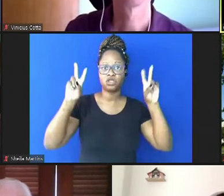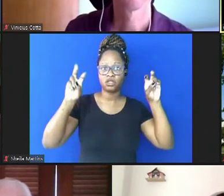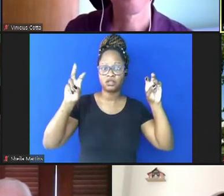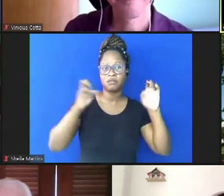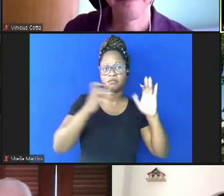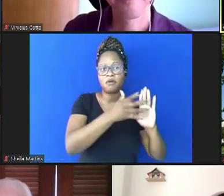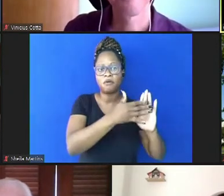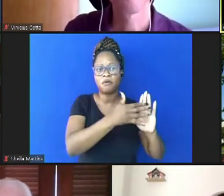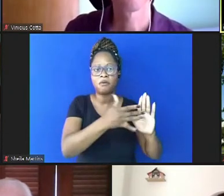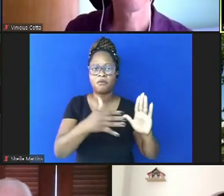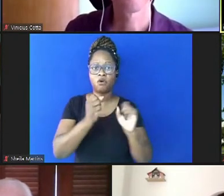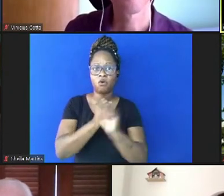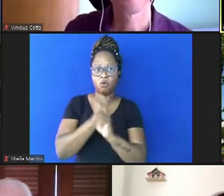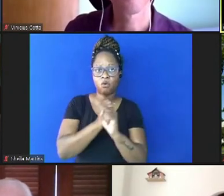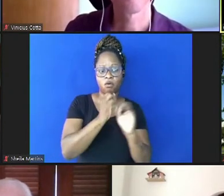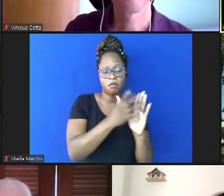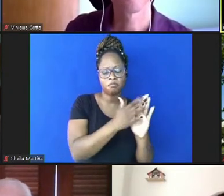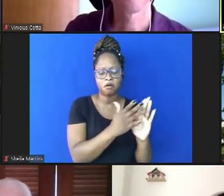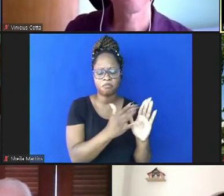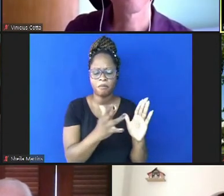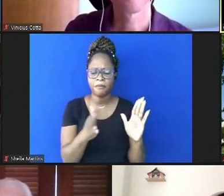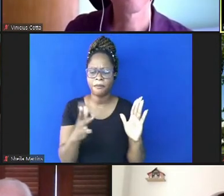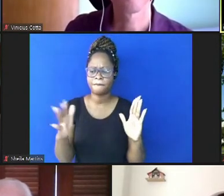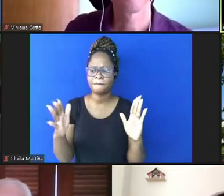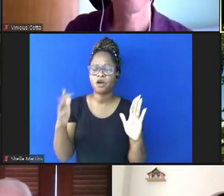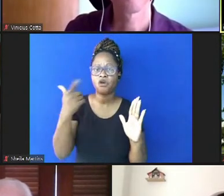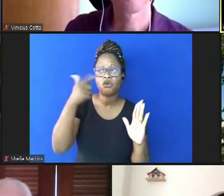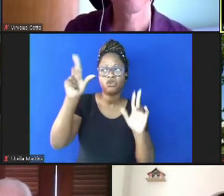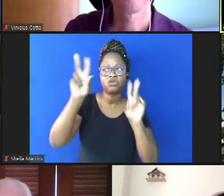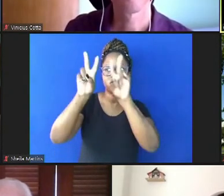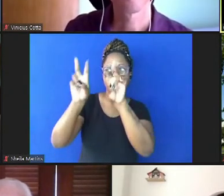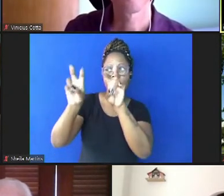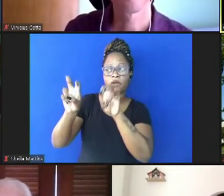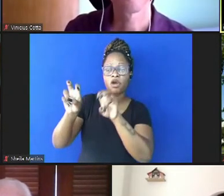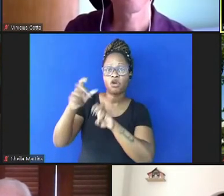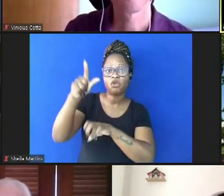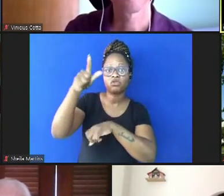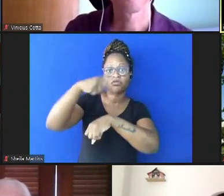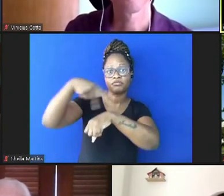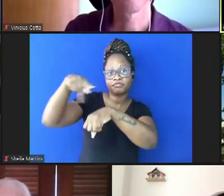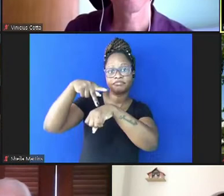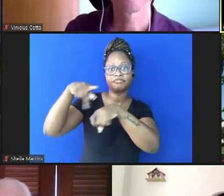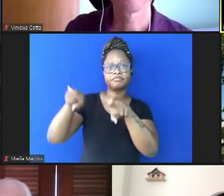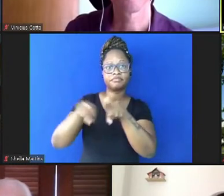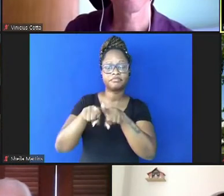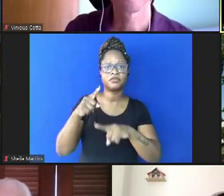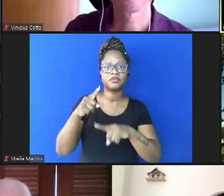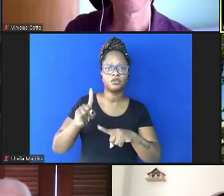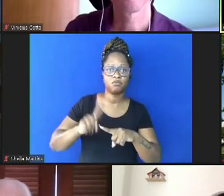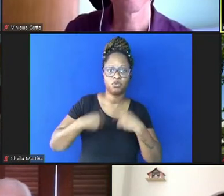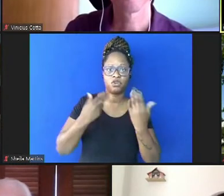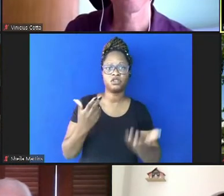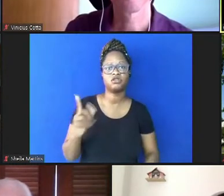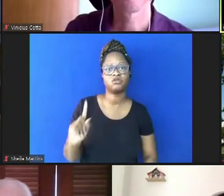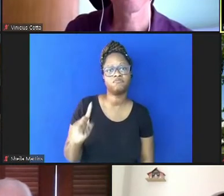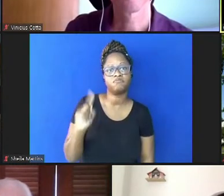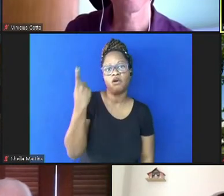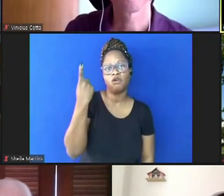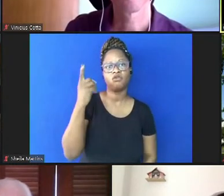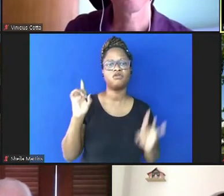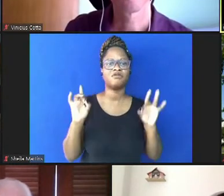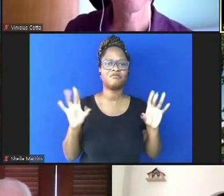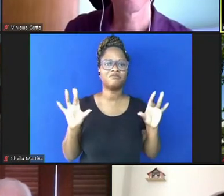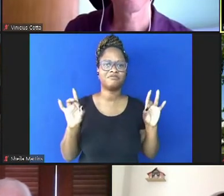né, voltados para outros países, mas escolhemos de uma forma bastante especial, porque achamos